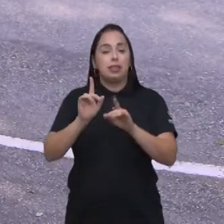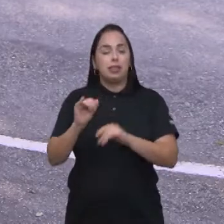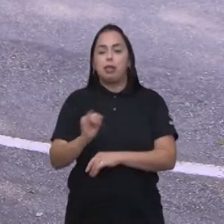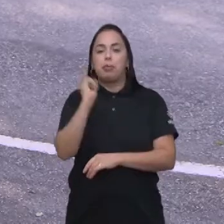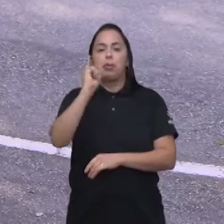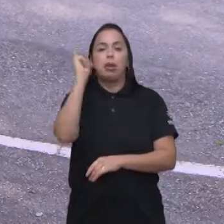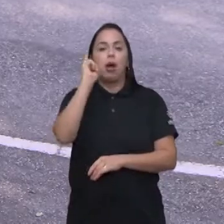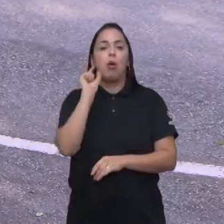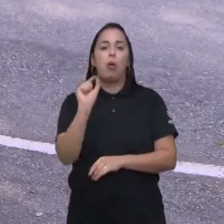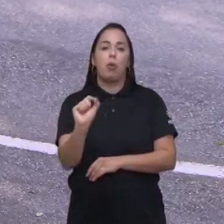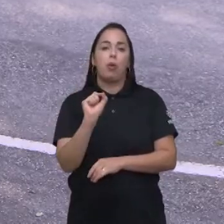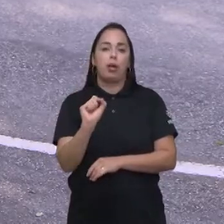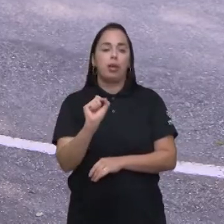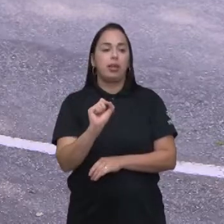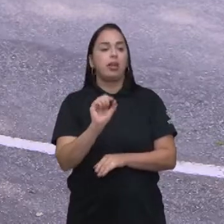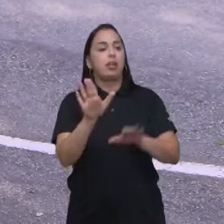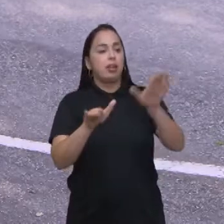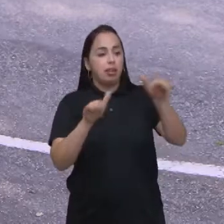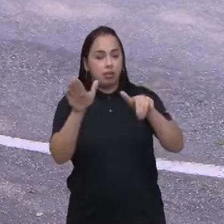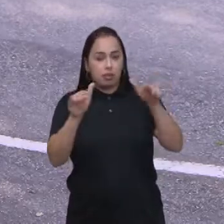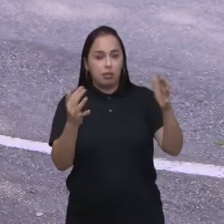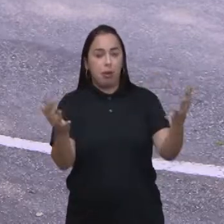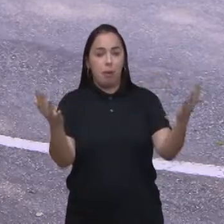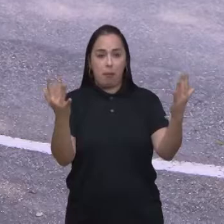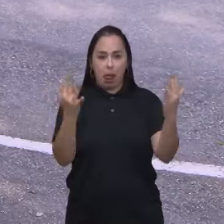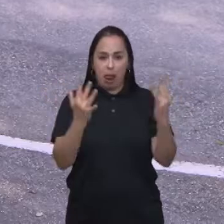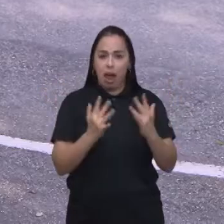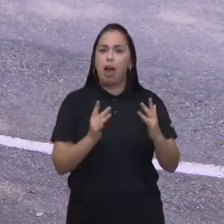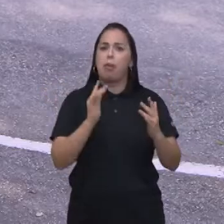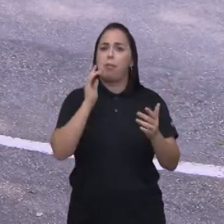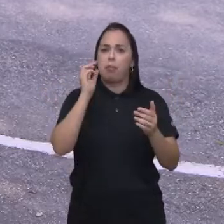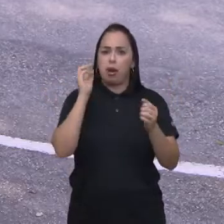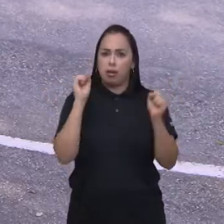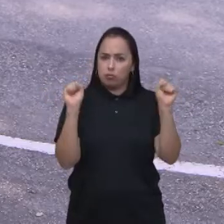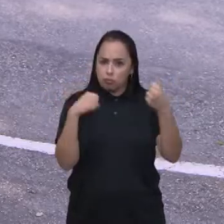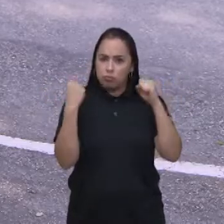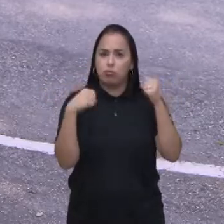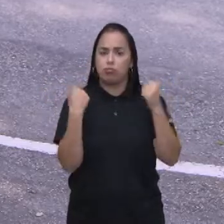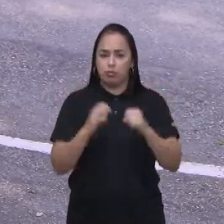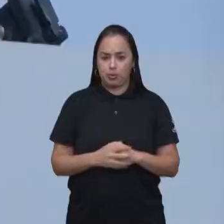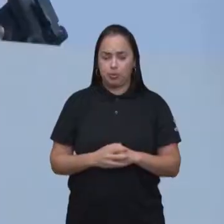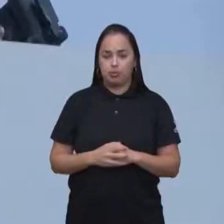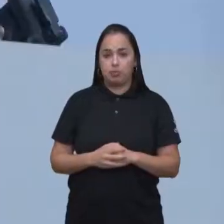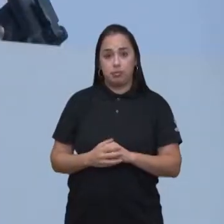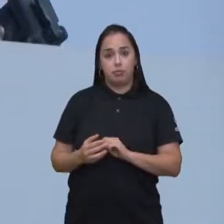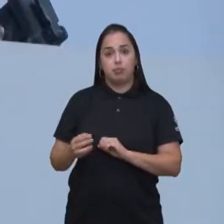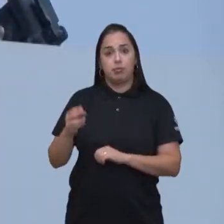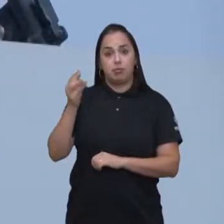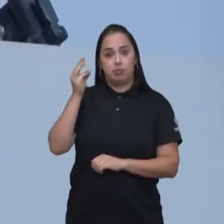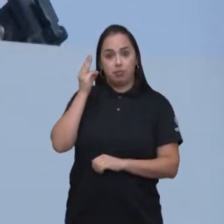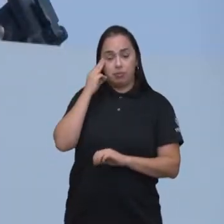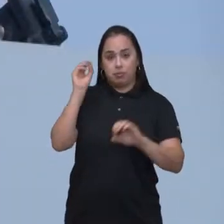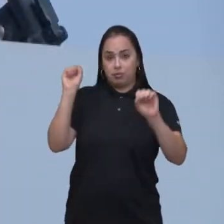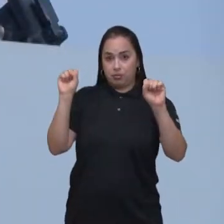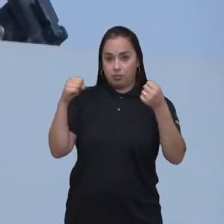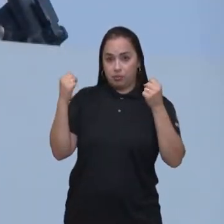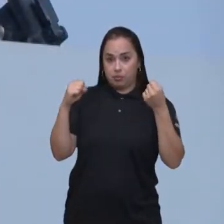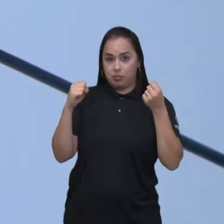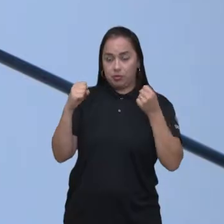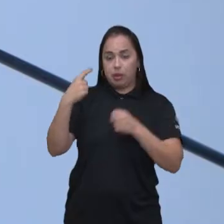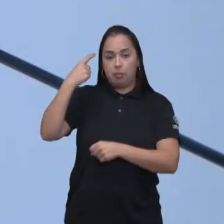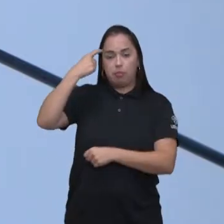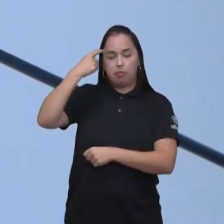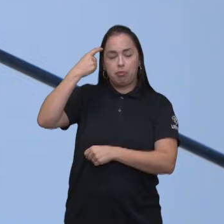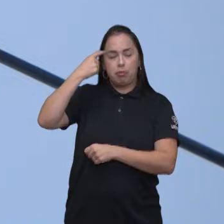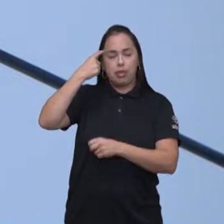importante é trazer o público perceber para a prática da atividade física o vereador Marcão da academia